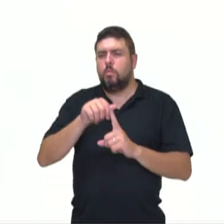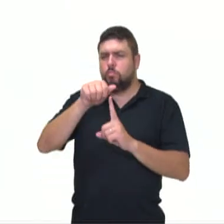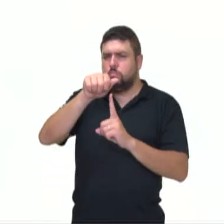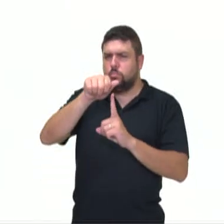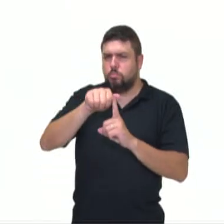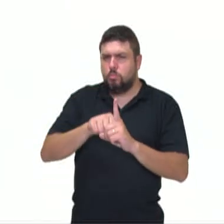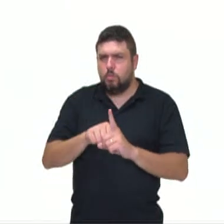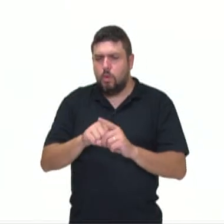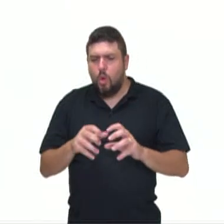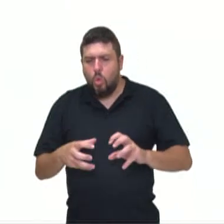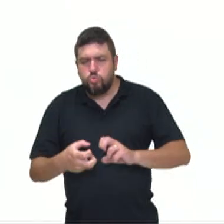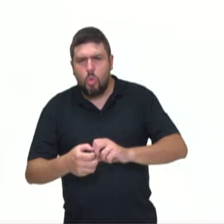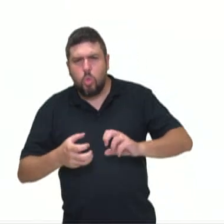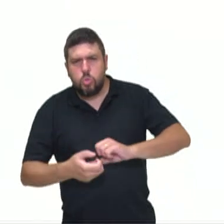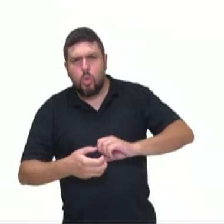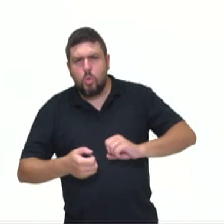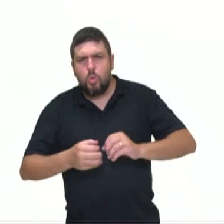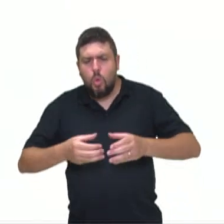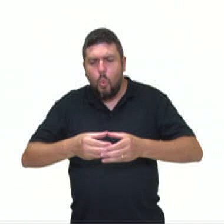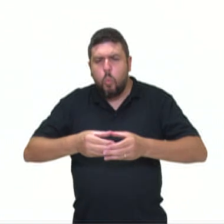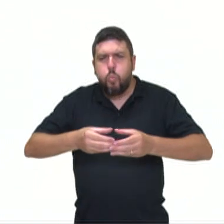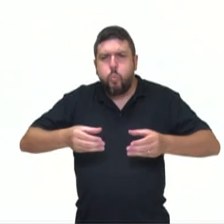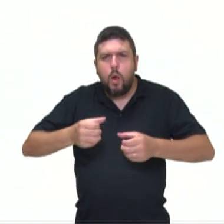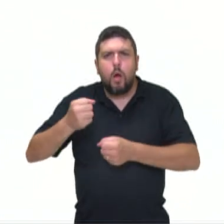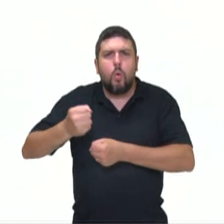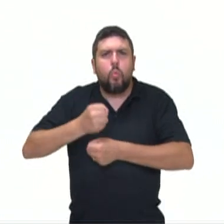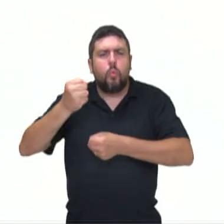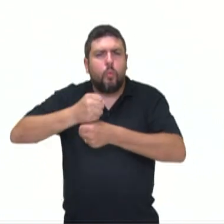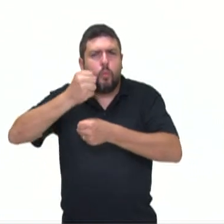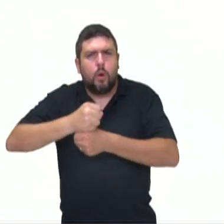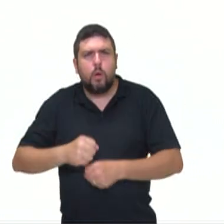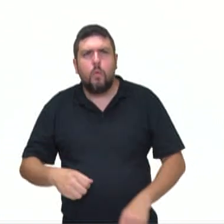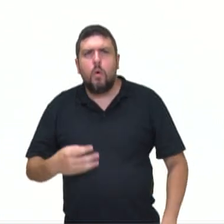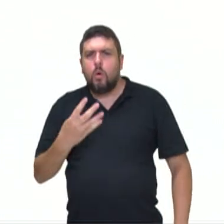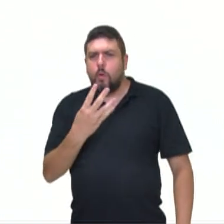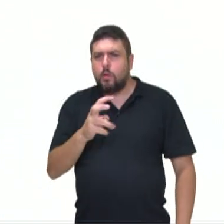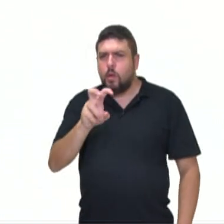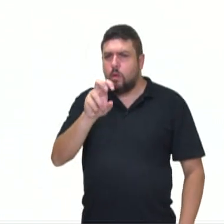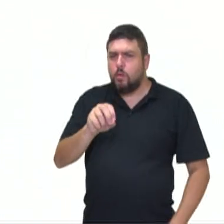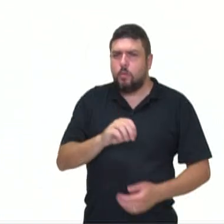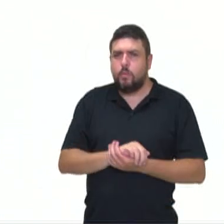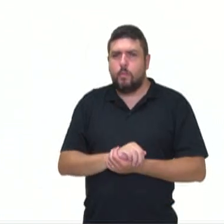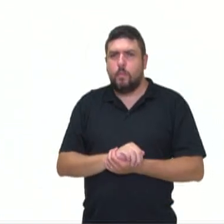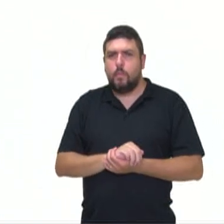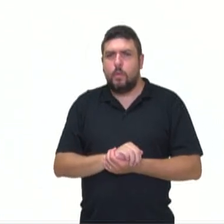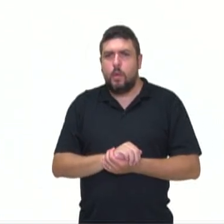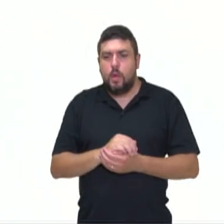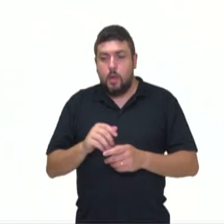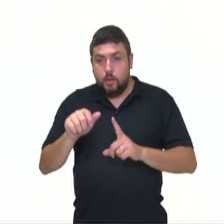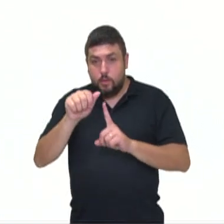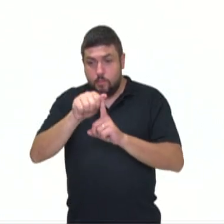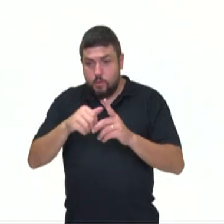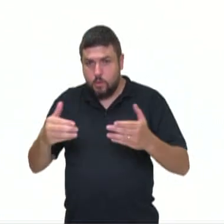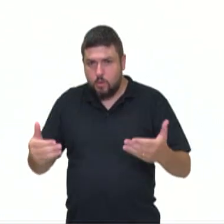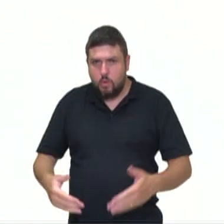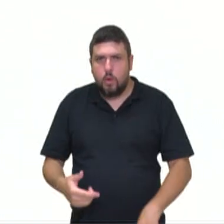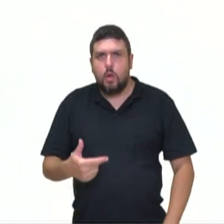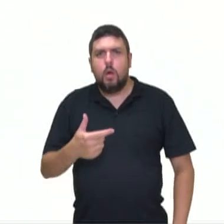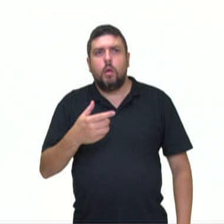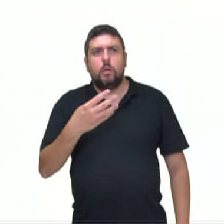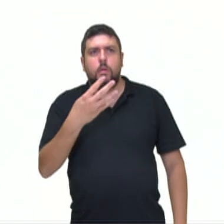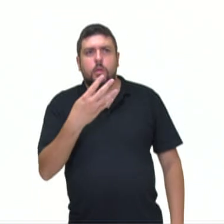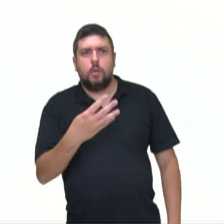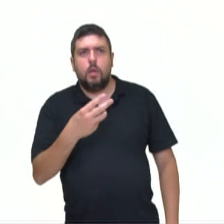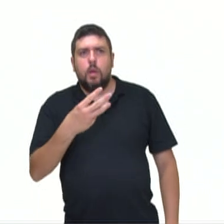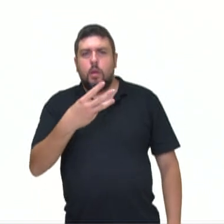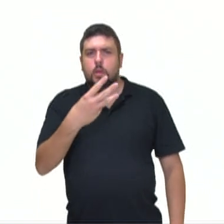de 5.000 tijolos. Nesse mês, a olaria produziu 3.925 tijolos. Quantos